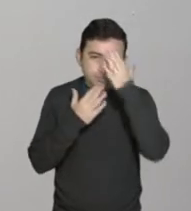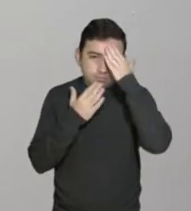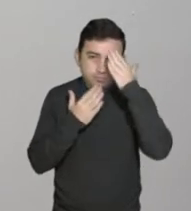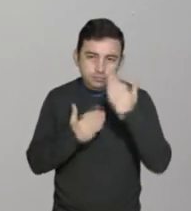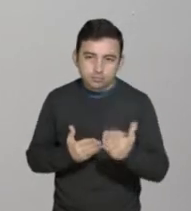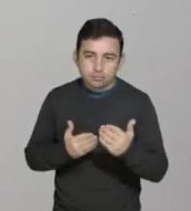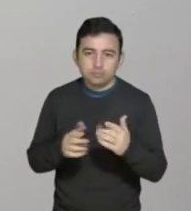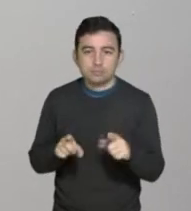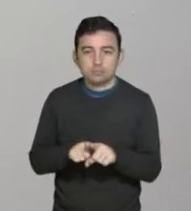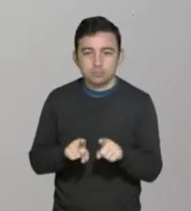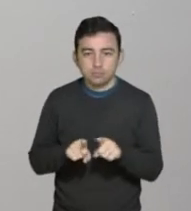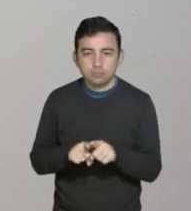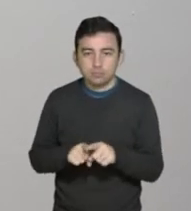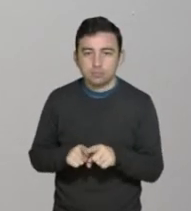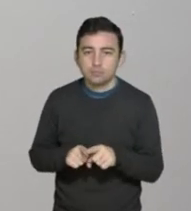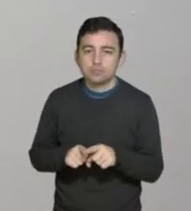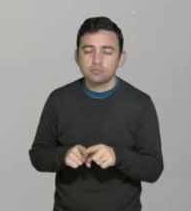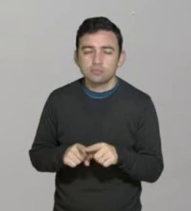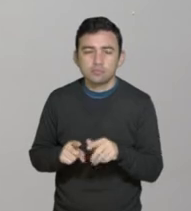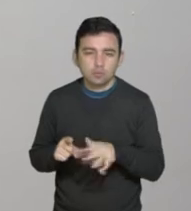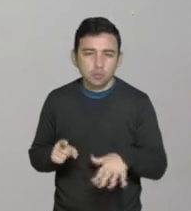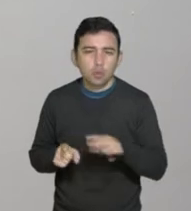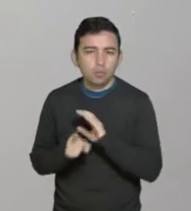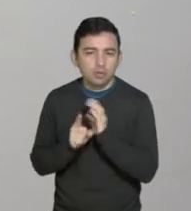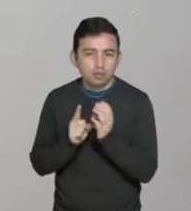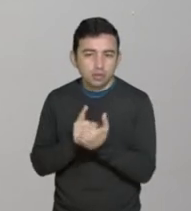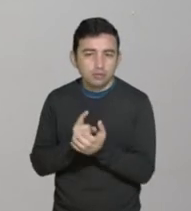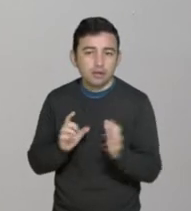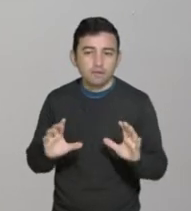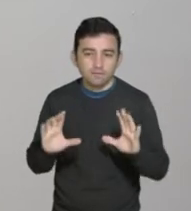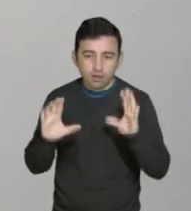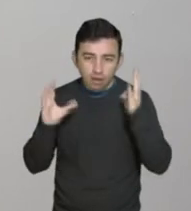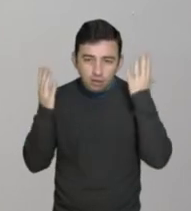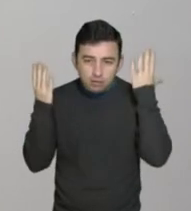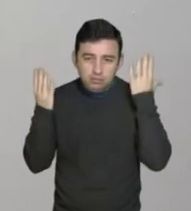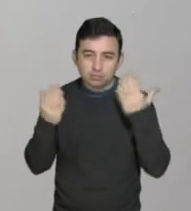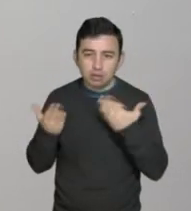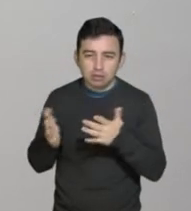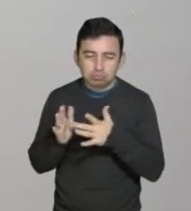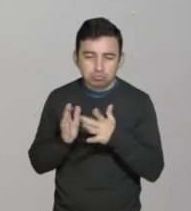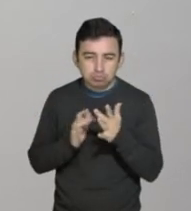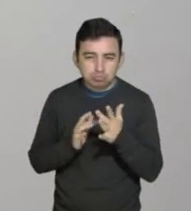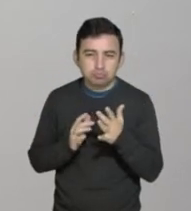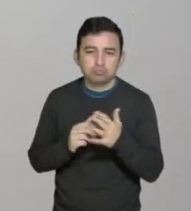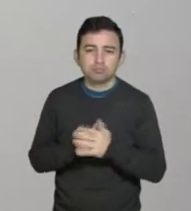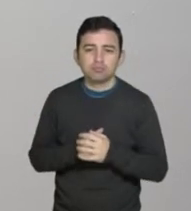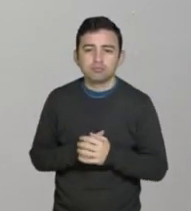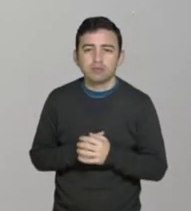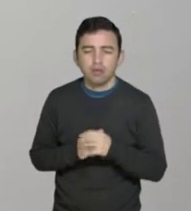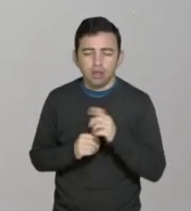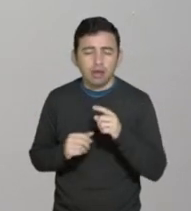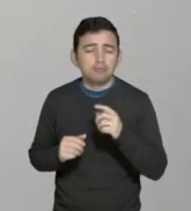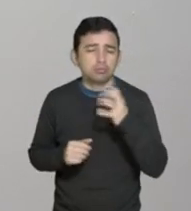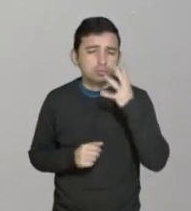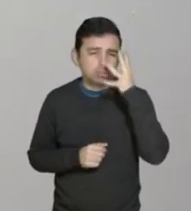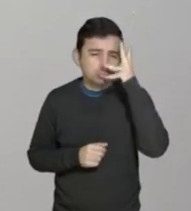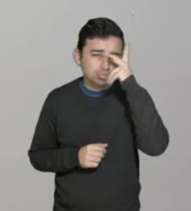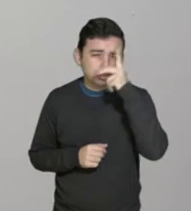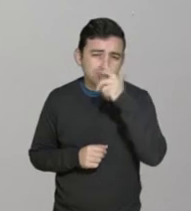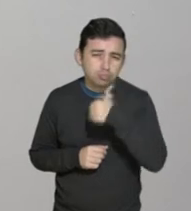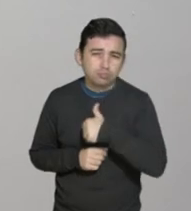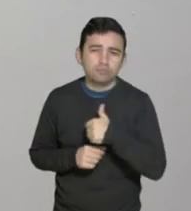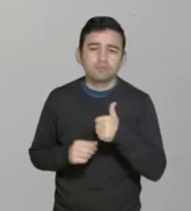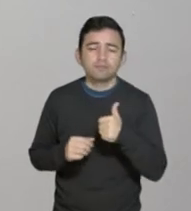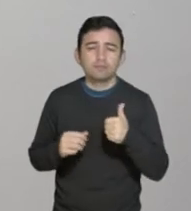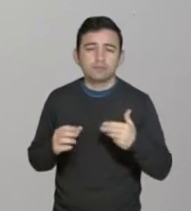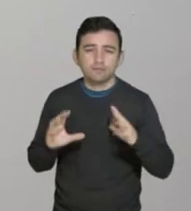povo da Planície Alta, à nossa comunidade, pela festa de Sagrado Coração de Jesus, pela bonita festa, pelo bonito recebimento também